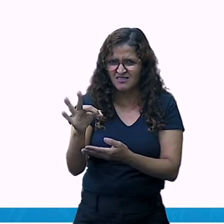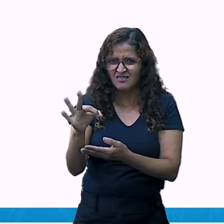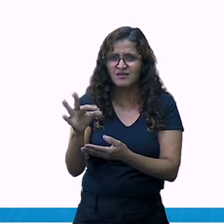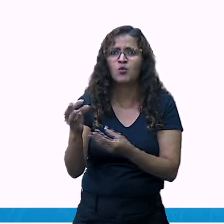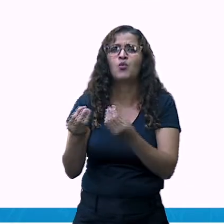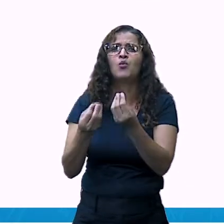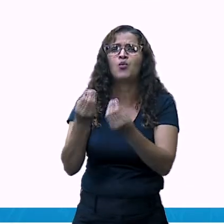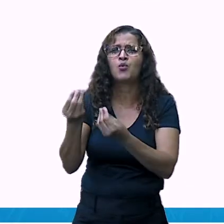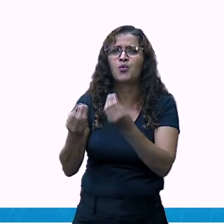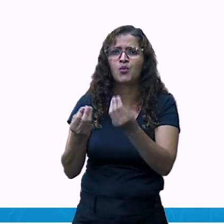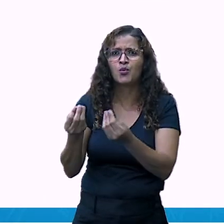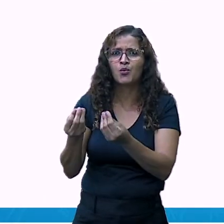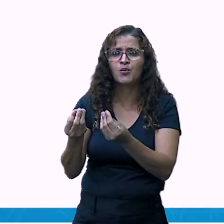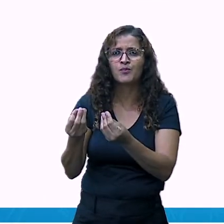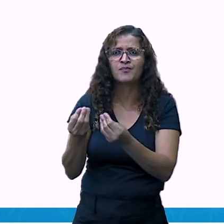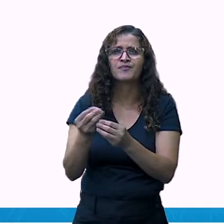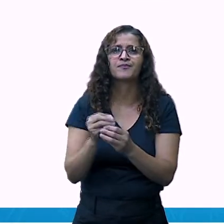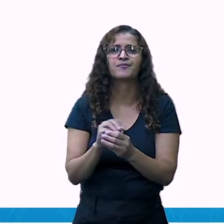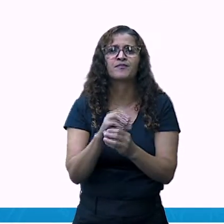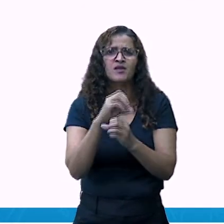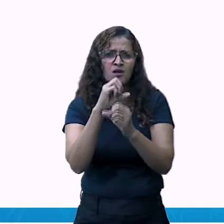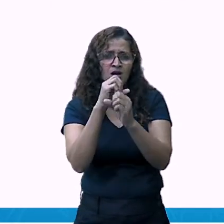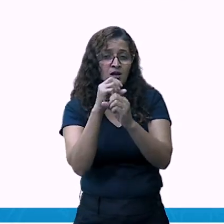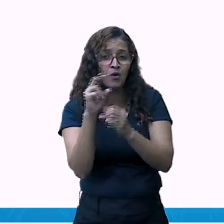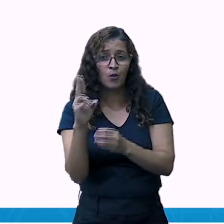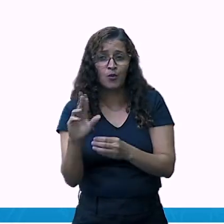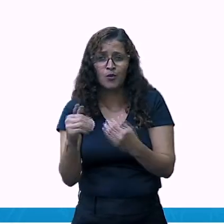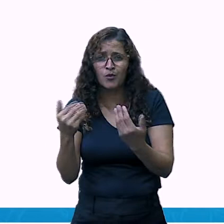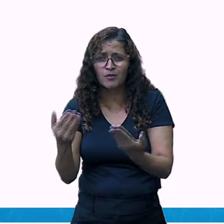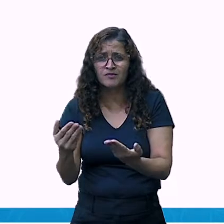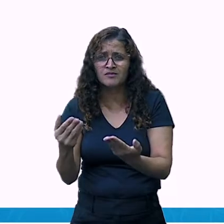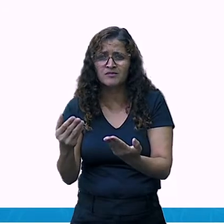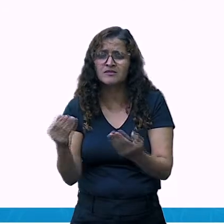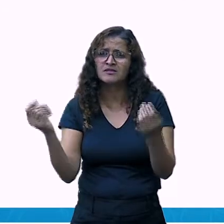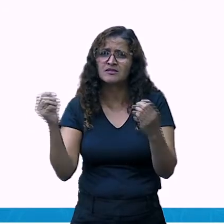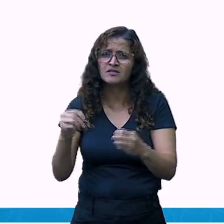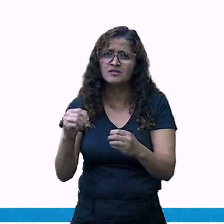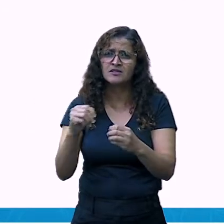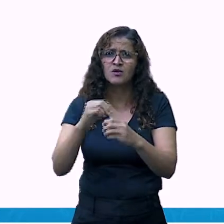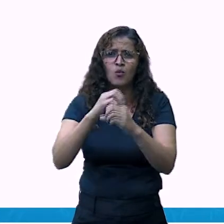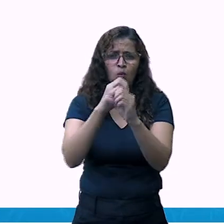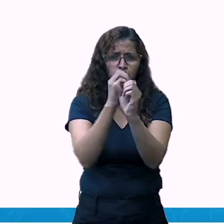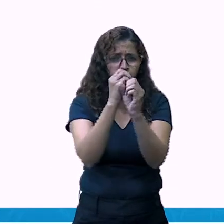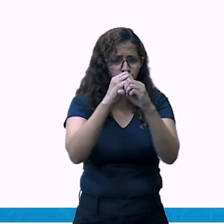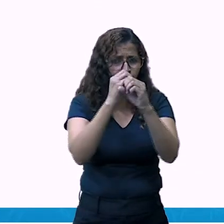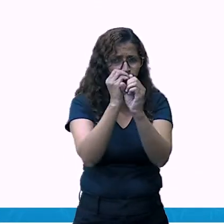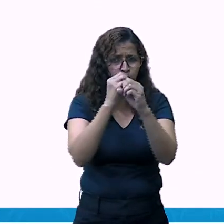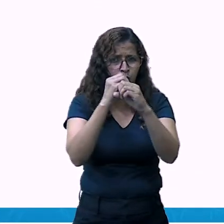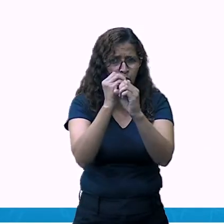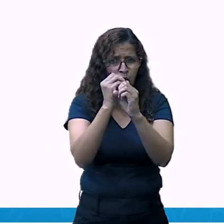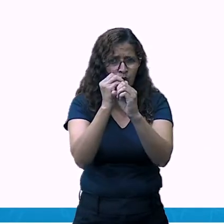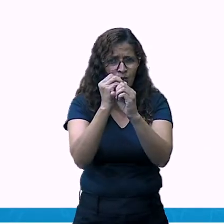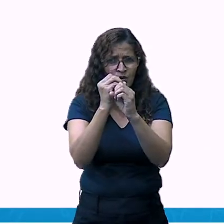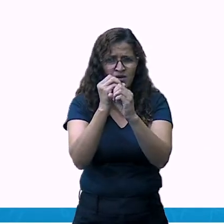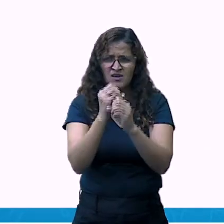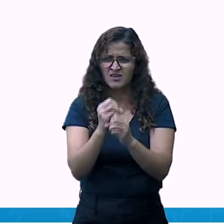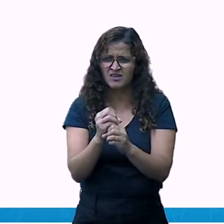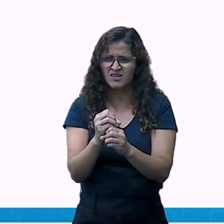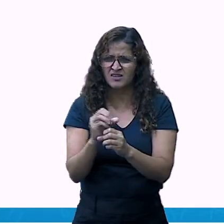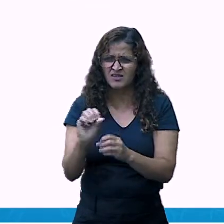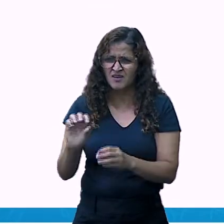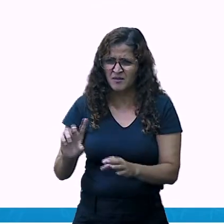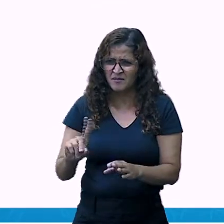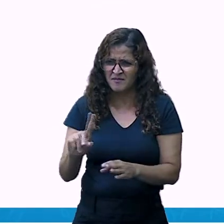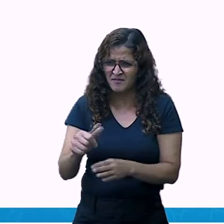trazem nenhum benefício? Você concorda? Foi isso que nós acabamos de falar? Não traz nenhum benefício? Então,